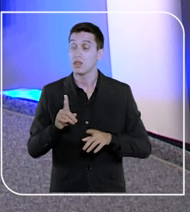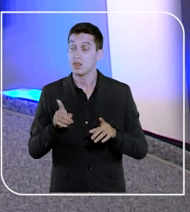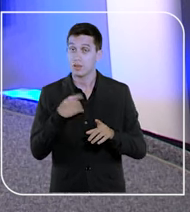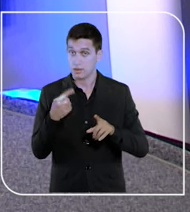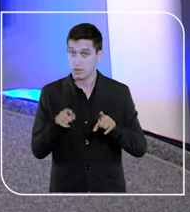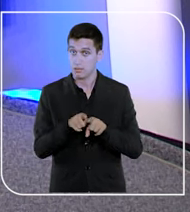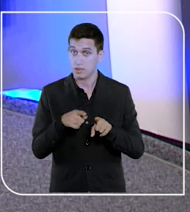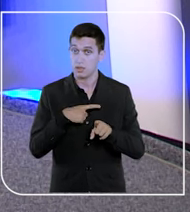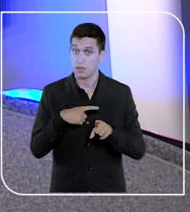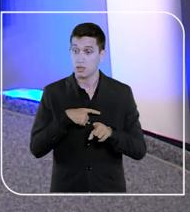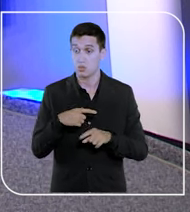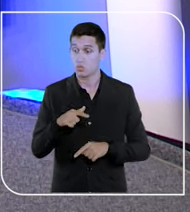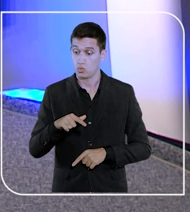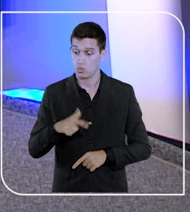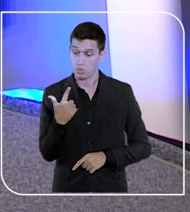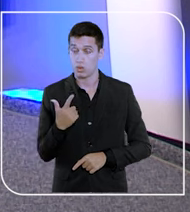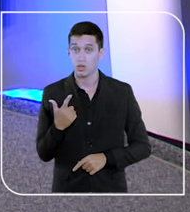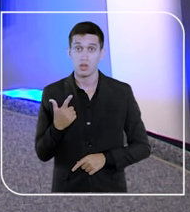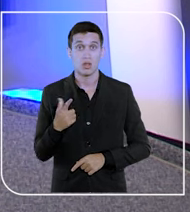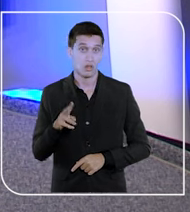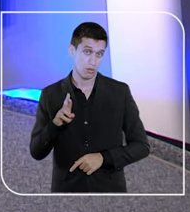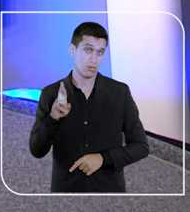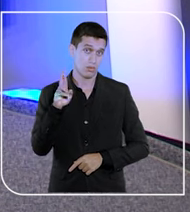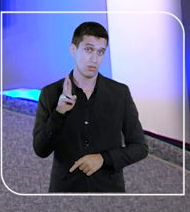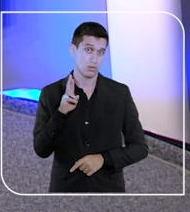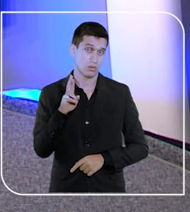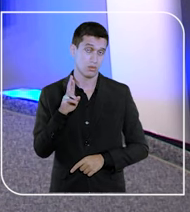coproprietários, né, Giba?